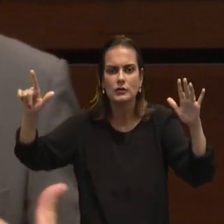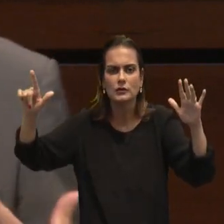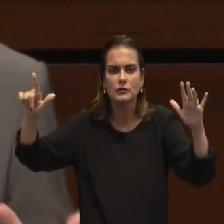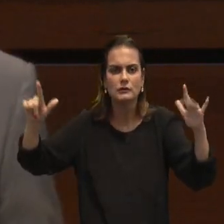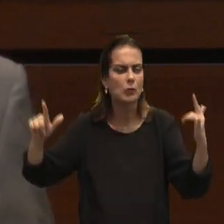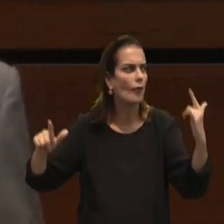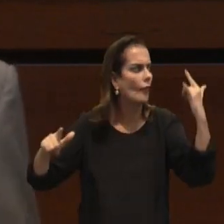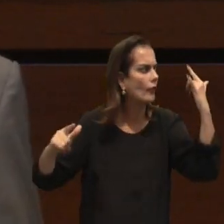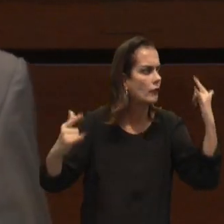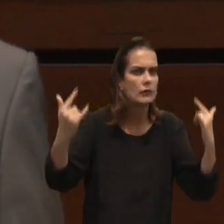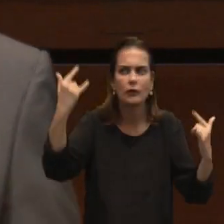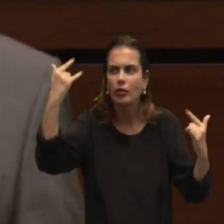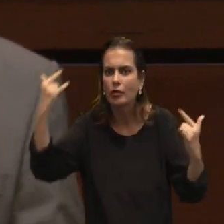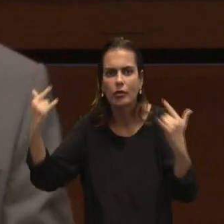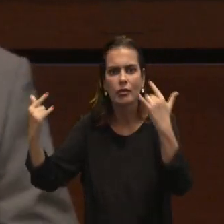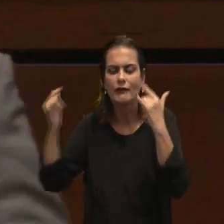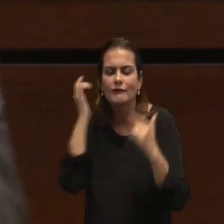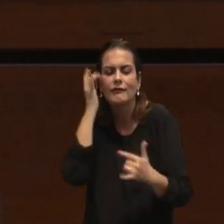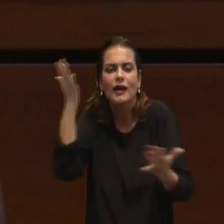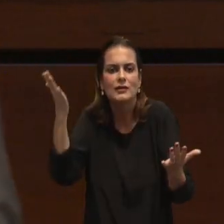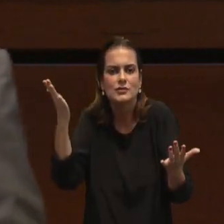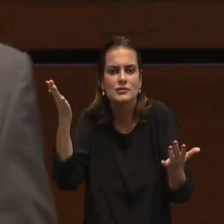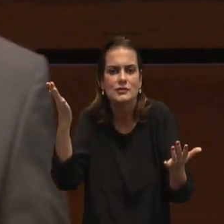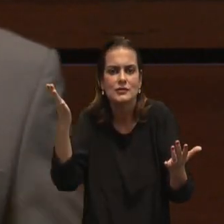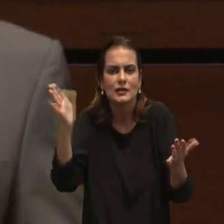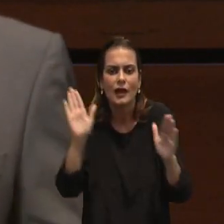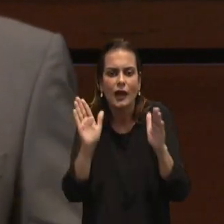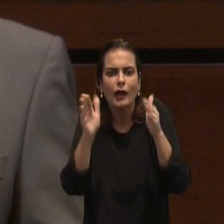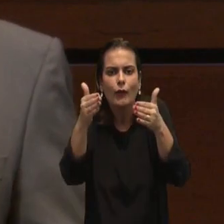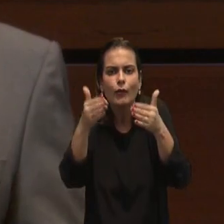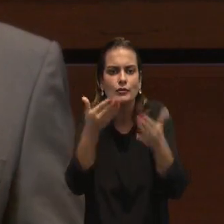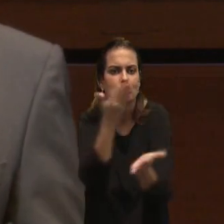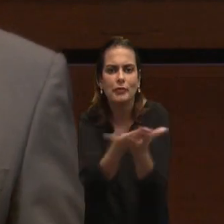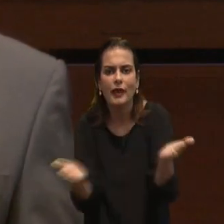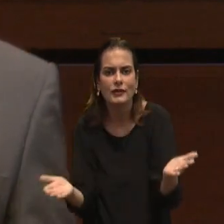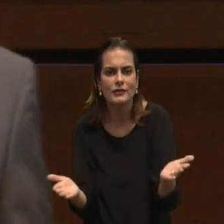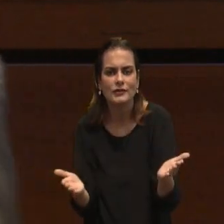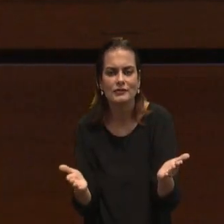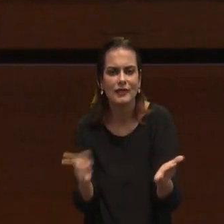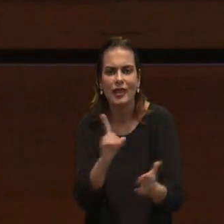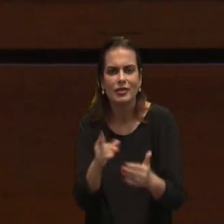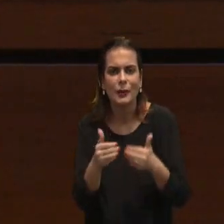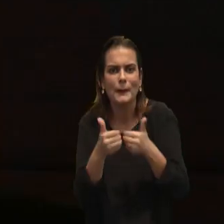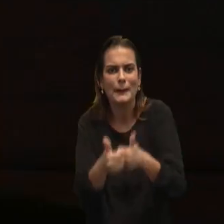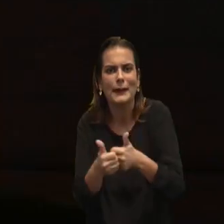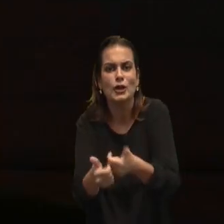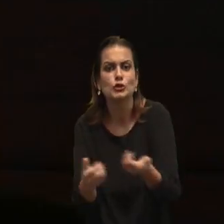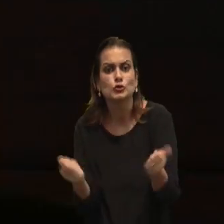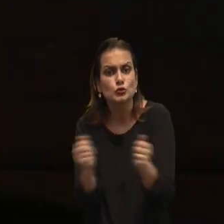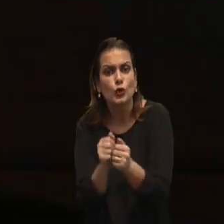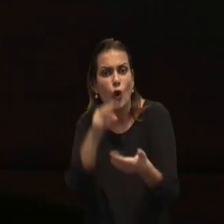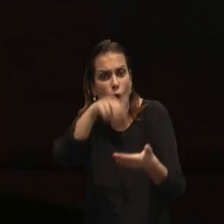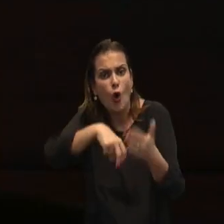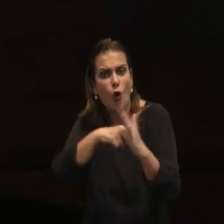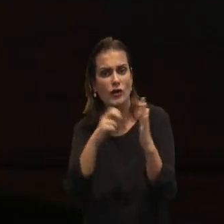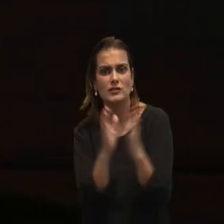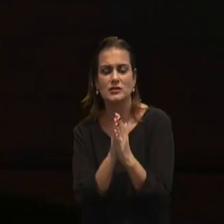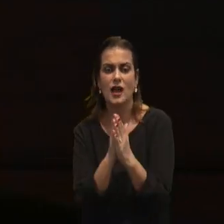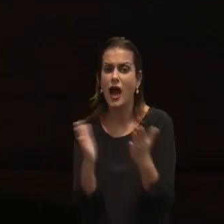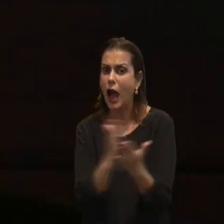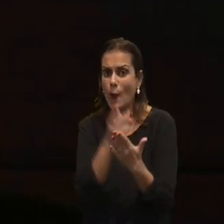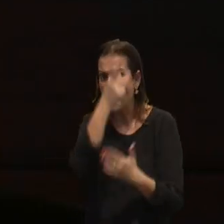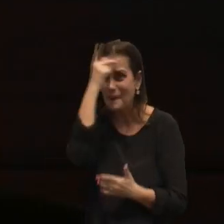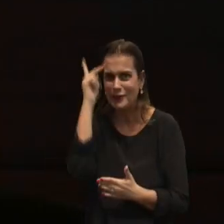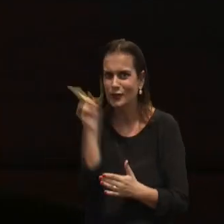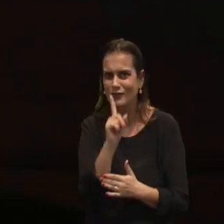distraímos facilmente, e aí nós não acompanhamos as orações. Eu inclusive acho que muita gente não fecha os olhos quando nós